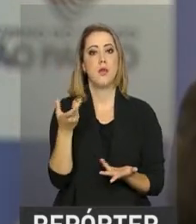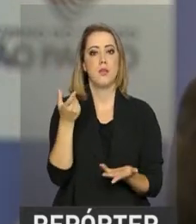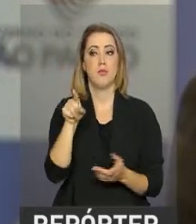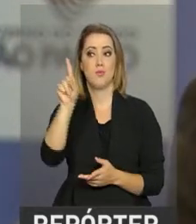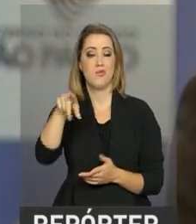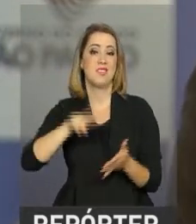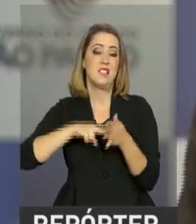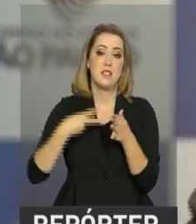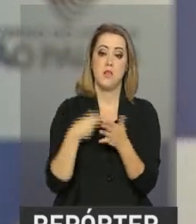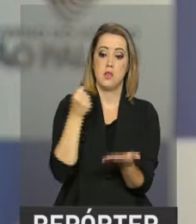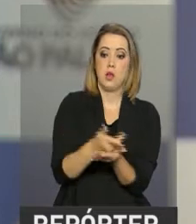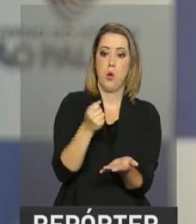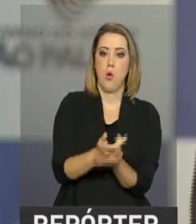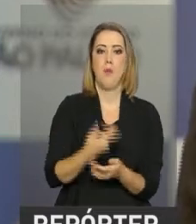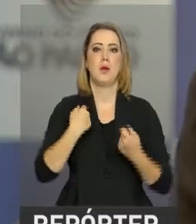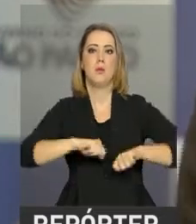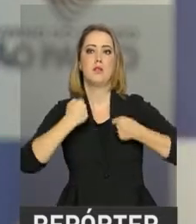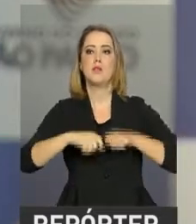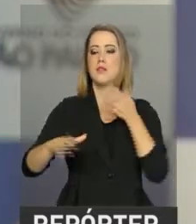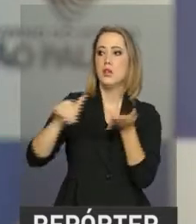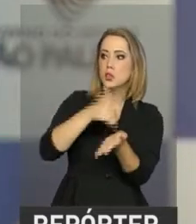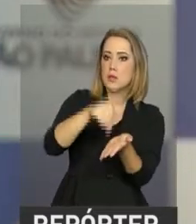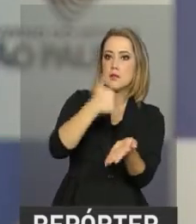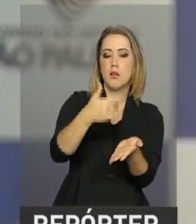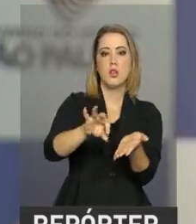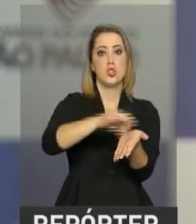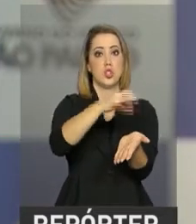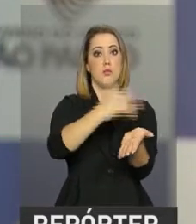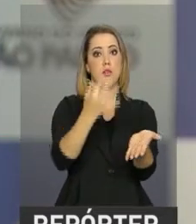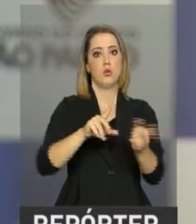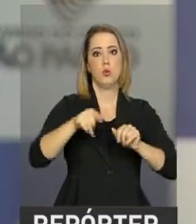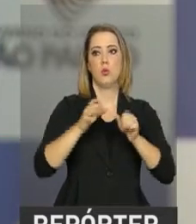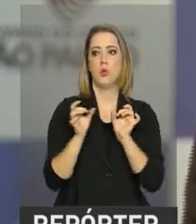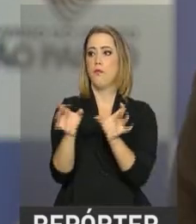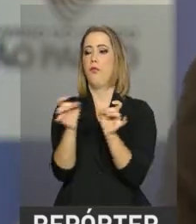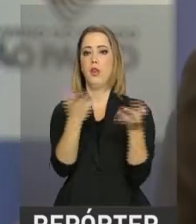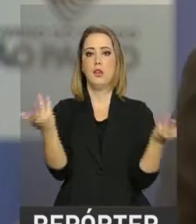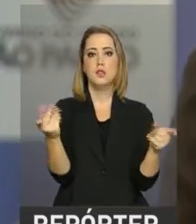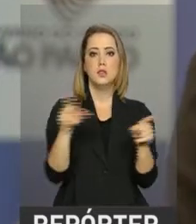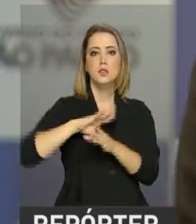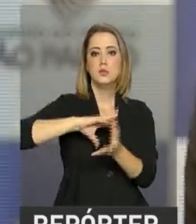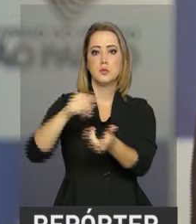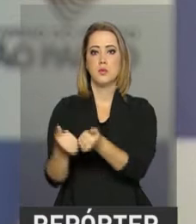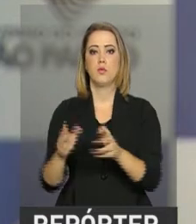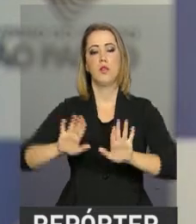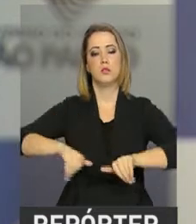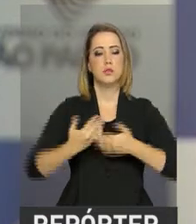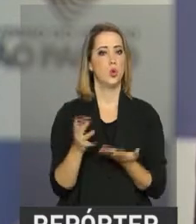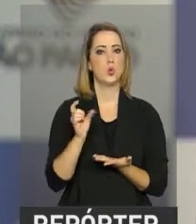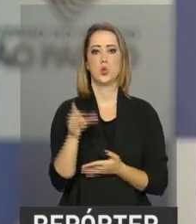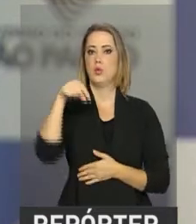aquisição, necessidade de autorização, necessidade de licitação internacional. Então, com isso,